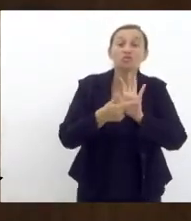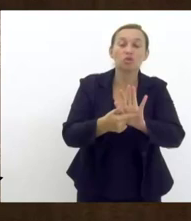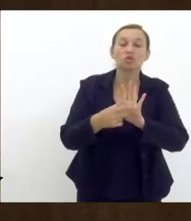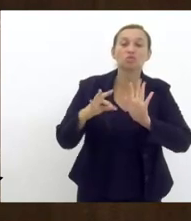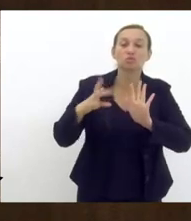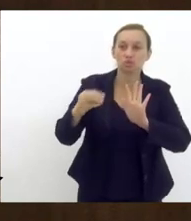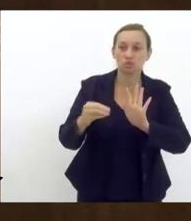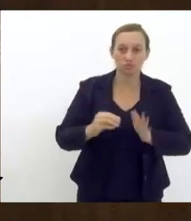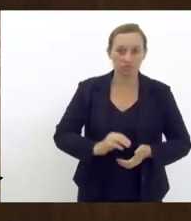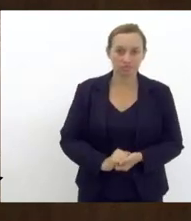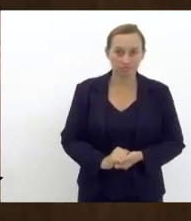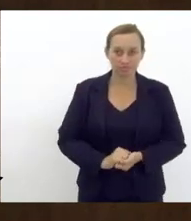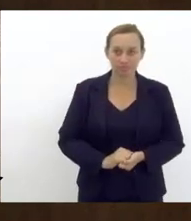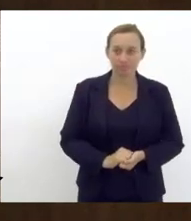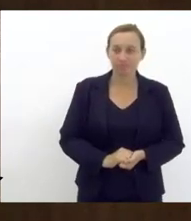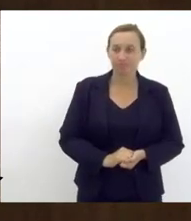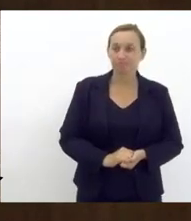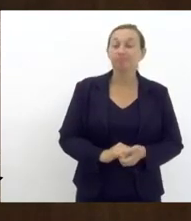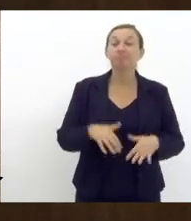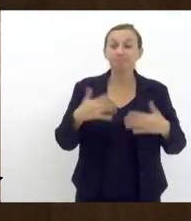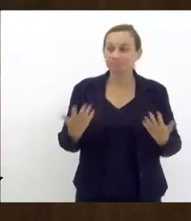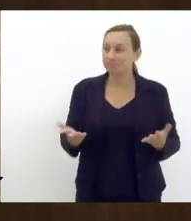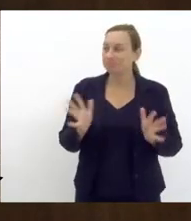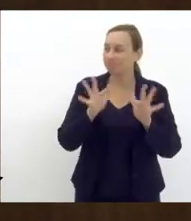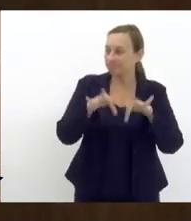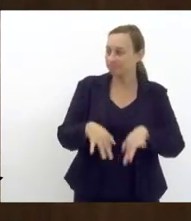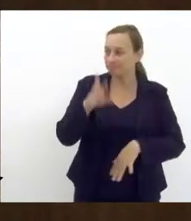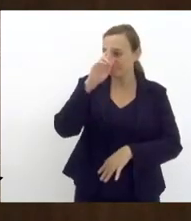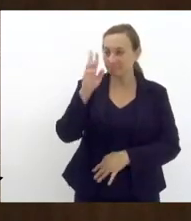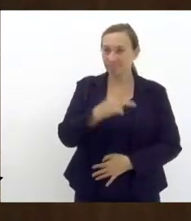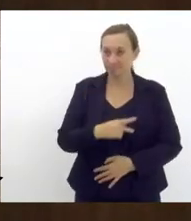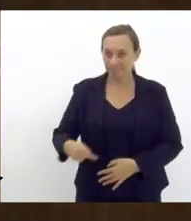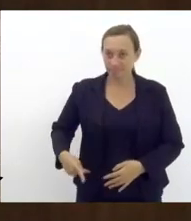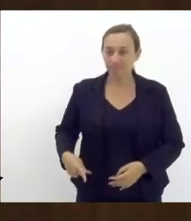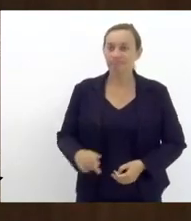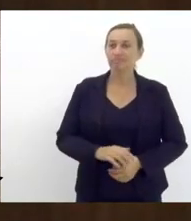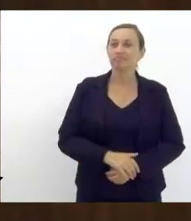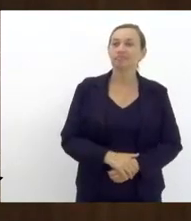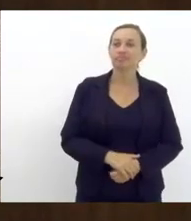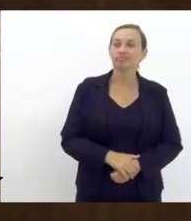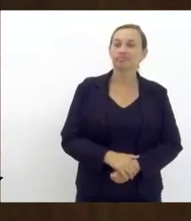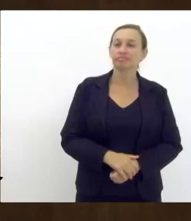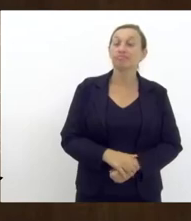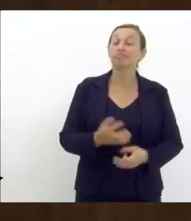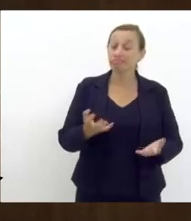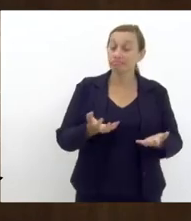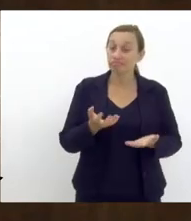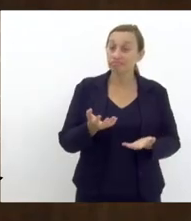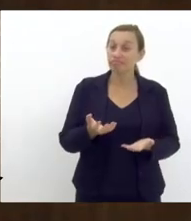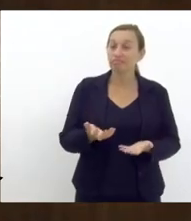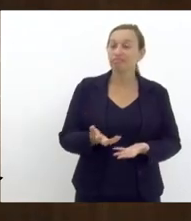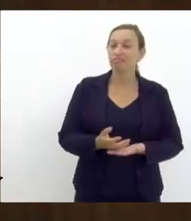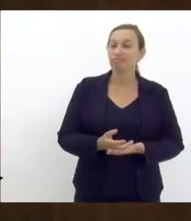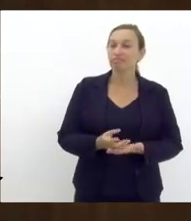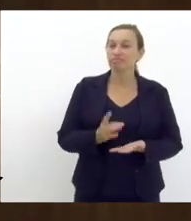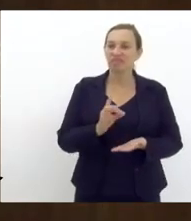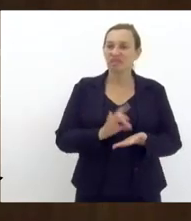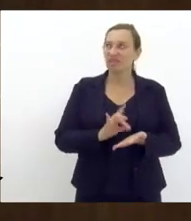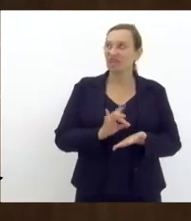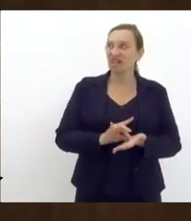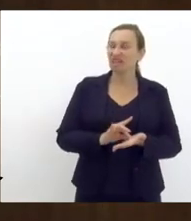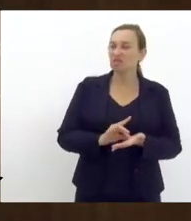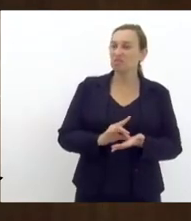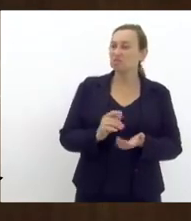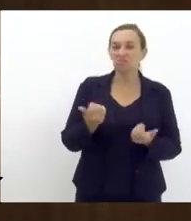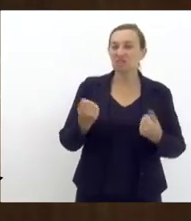isso então para concluir senhor presidente porque a verdade não precisa de muito tempo para